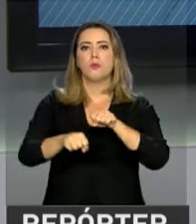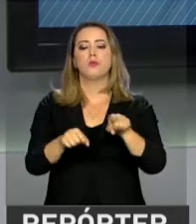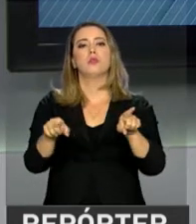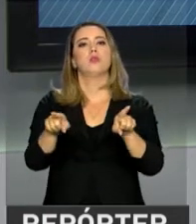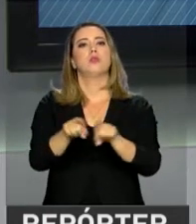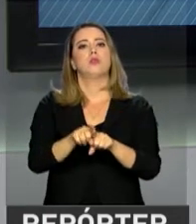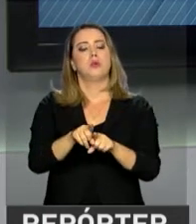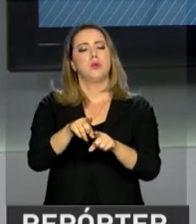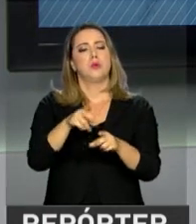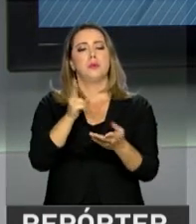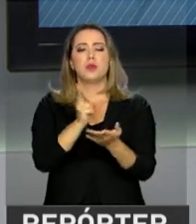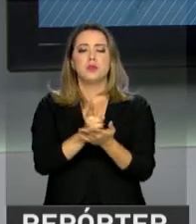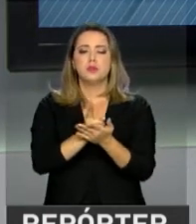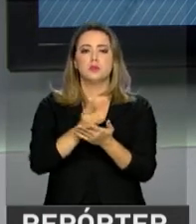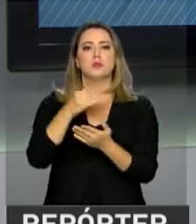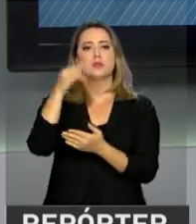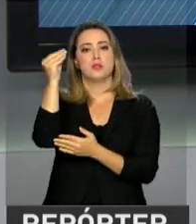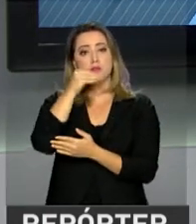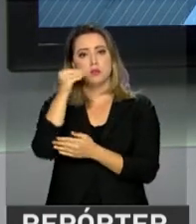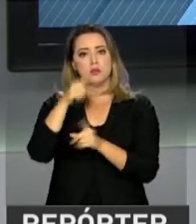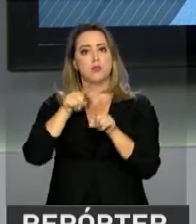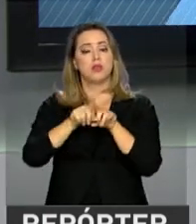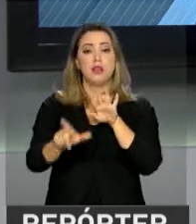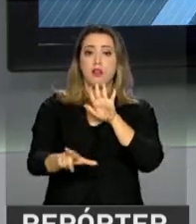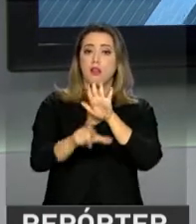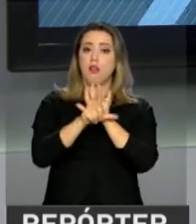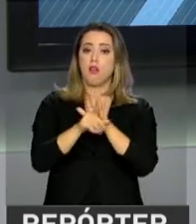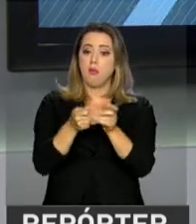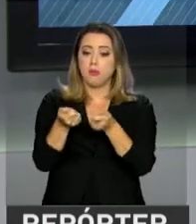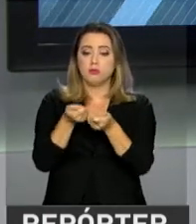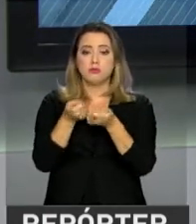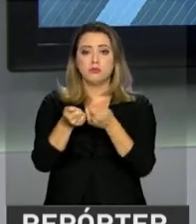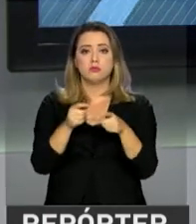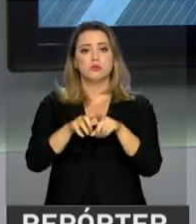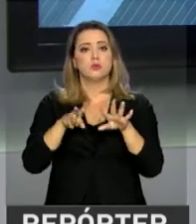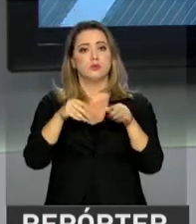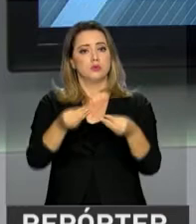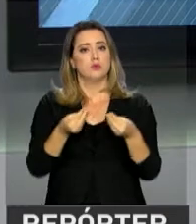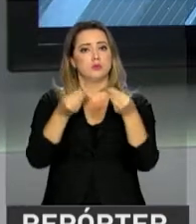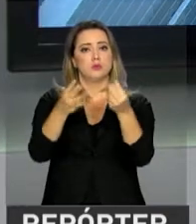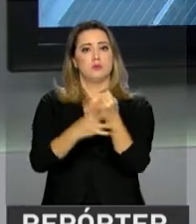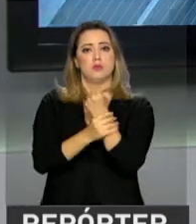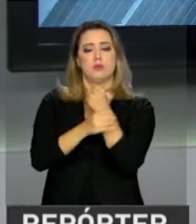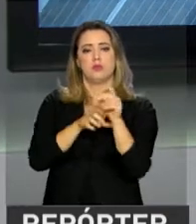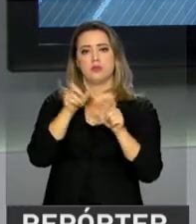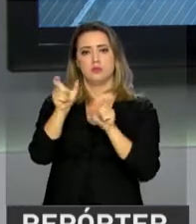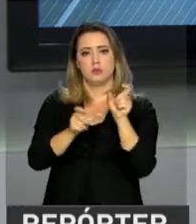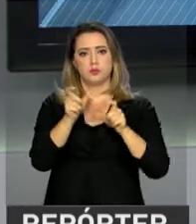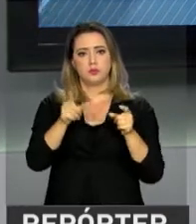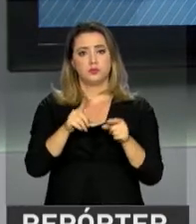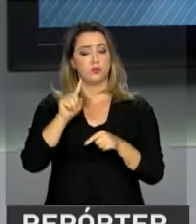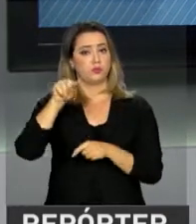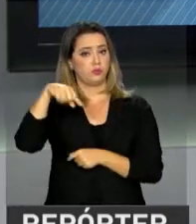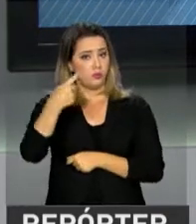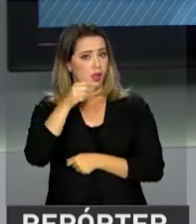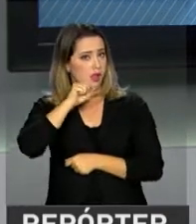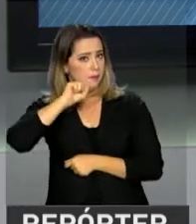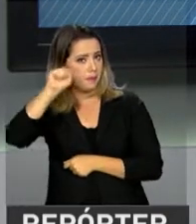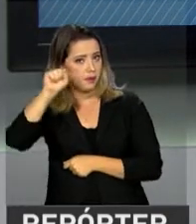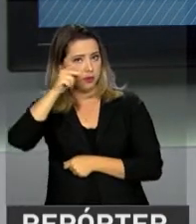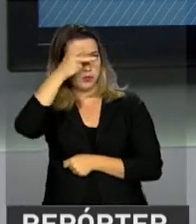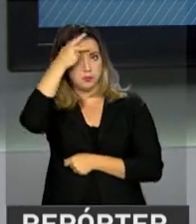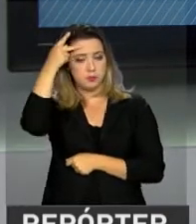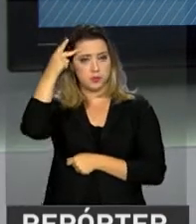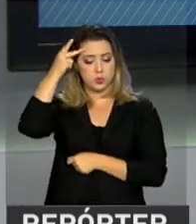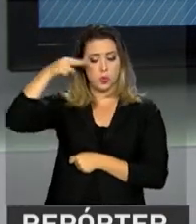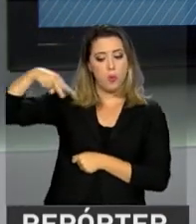também tem a circulação controlada por leis tudo para garantir a segurança de todos ea partir de abril do próximo ano quem vai